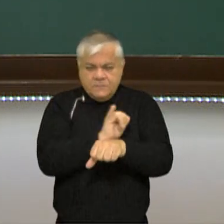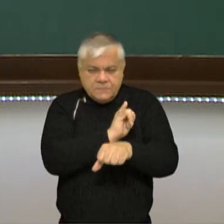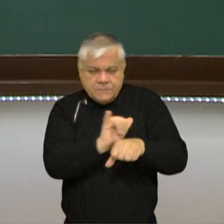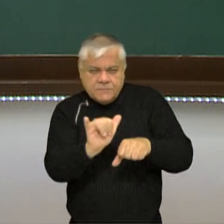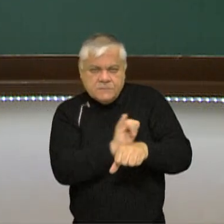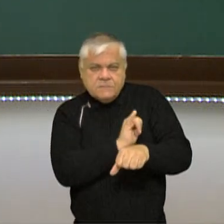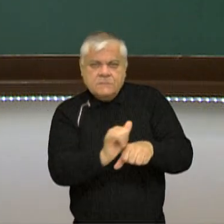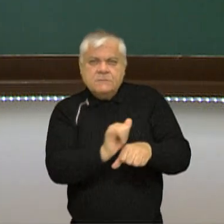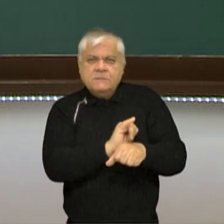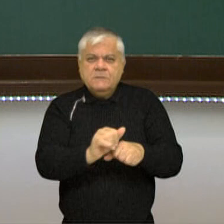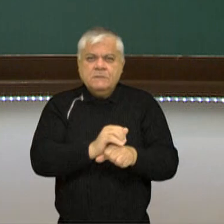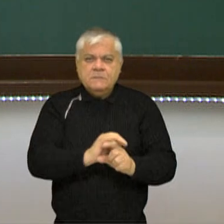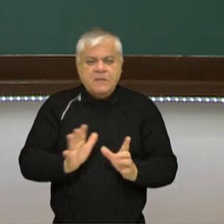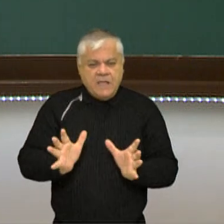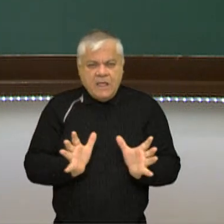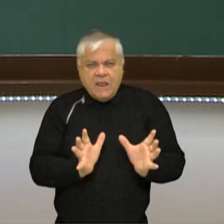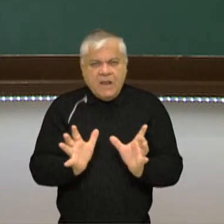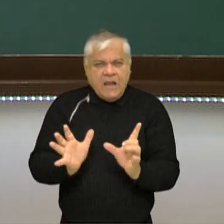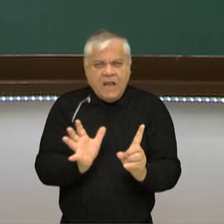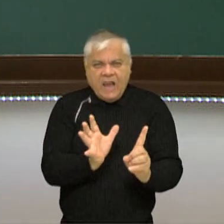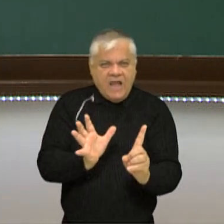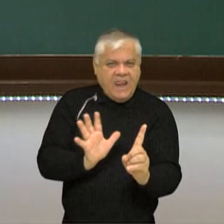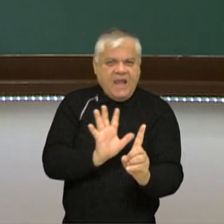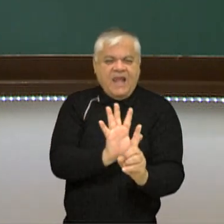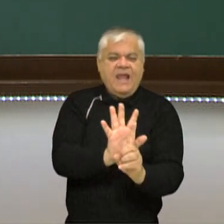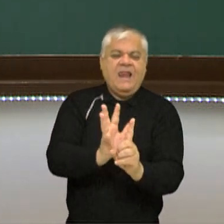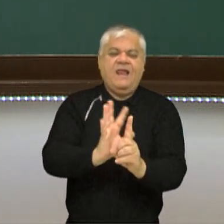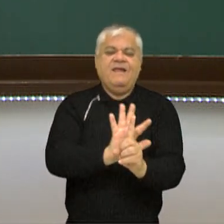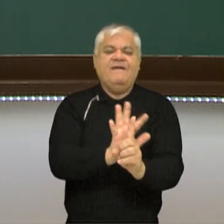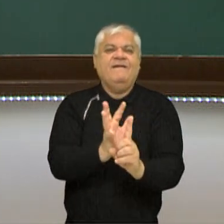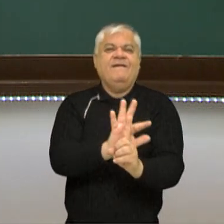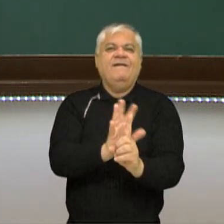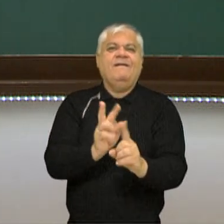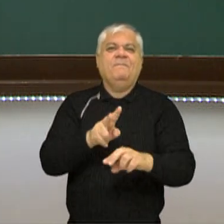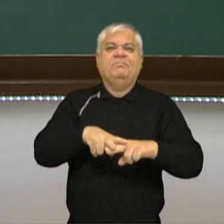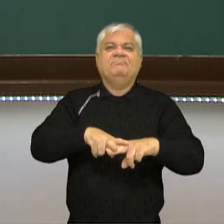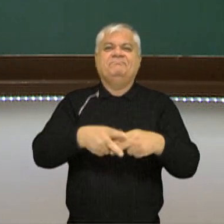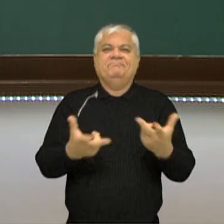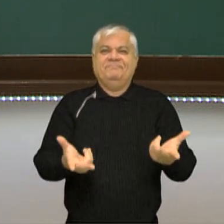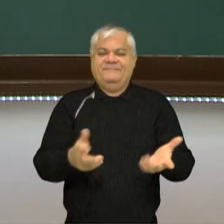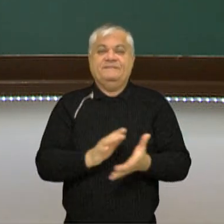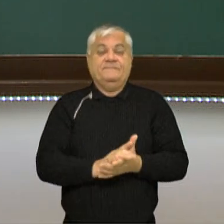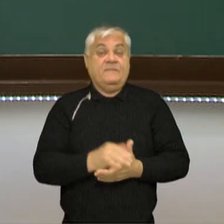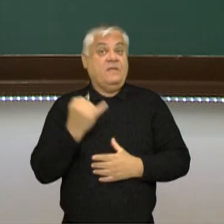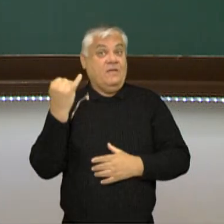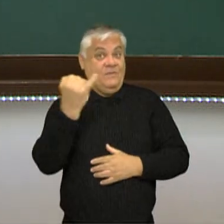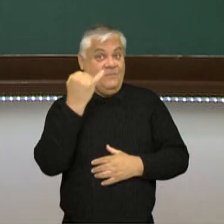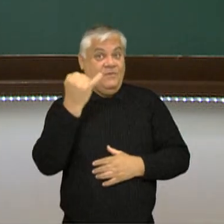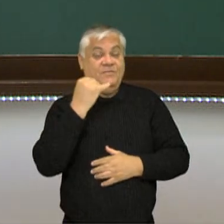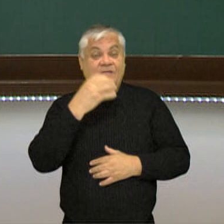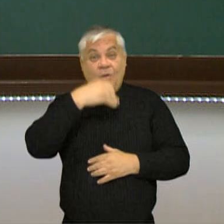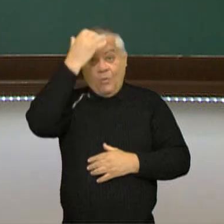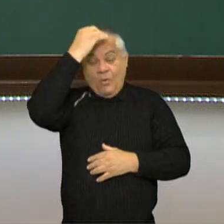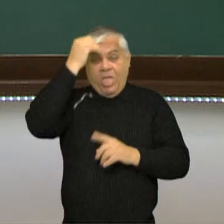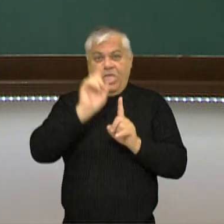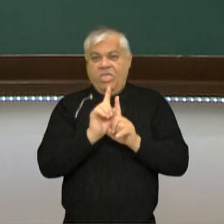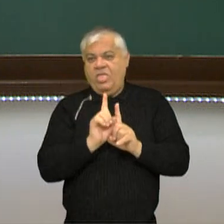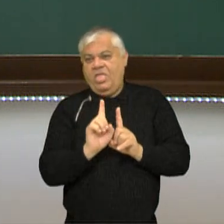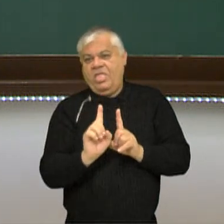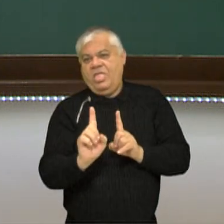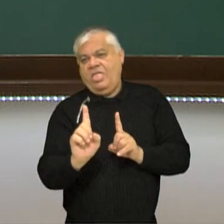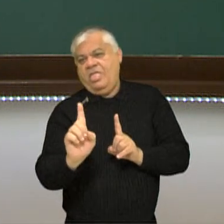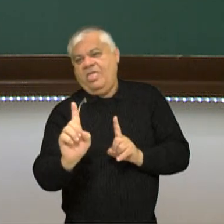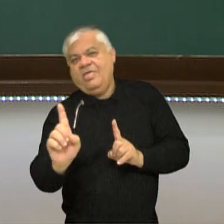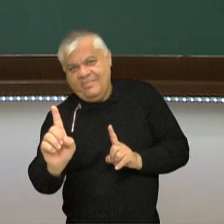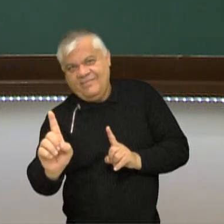posição dessas, tá? Vocês viram que é muito importante levar o rei para o fundo do tabuleiro. No meio do tabuleiro,